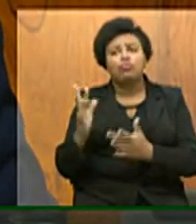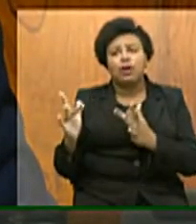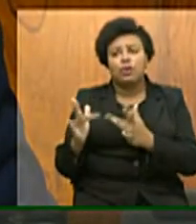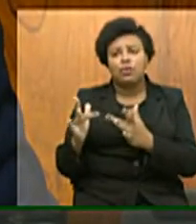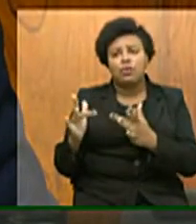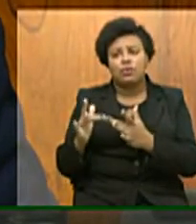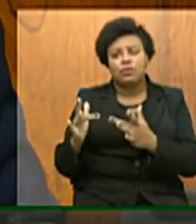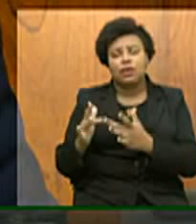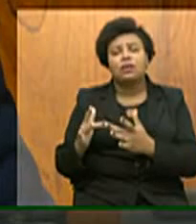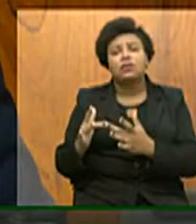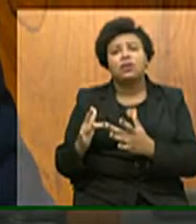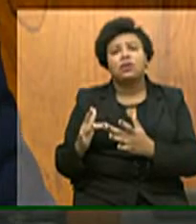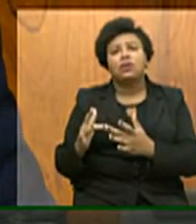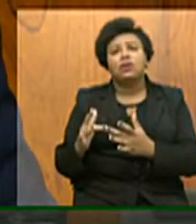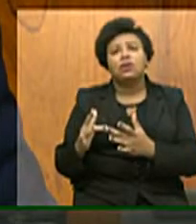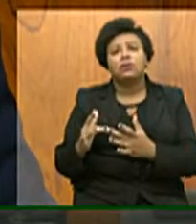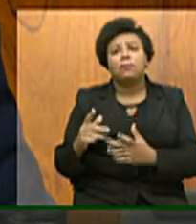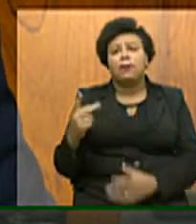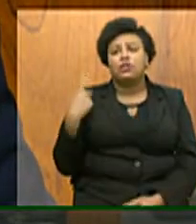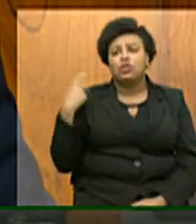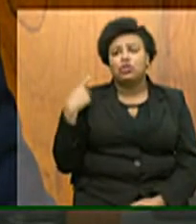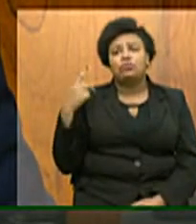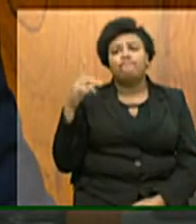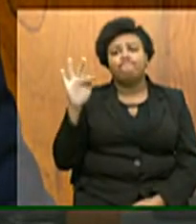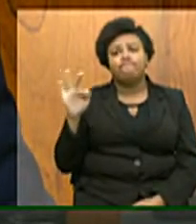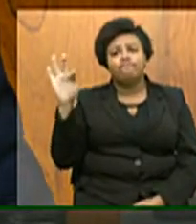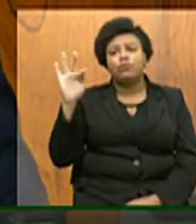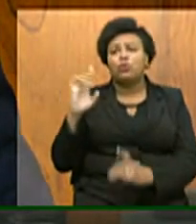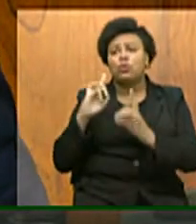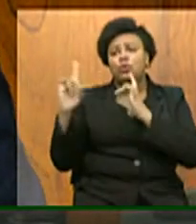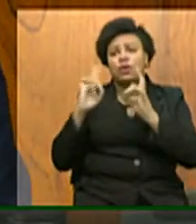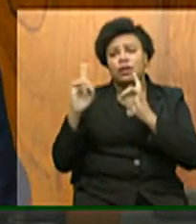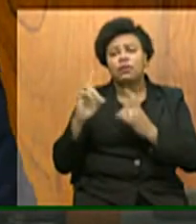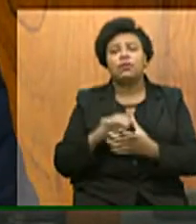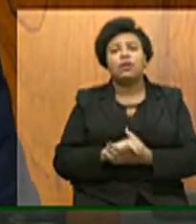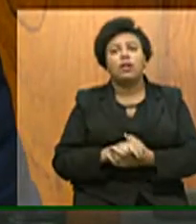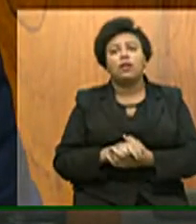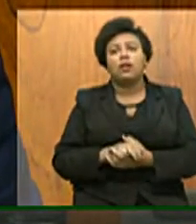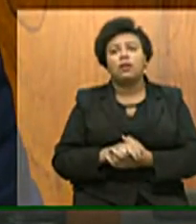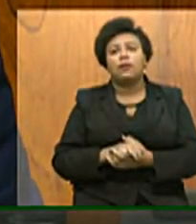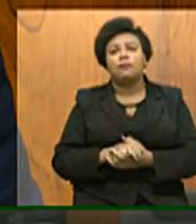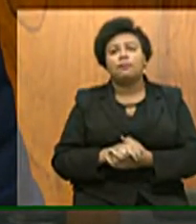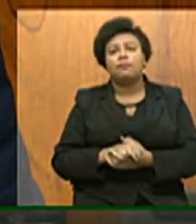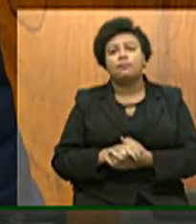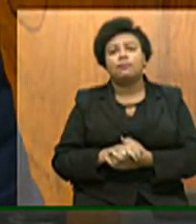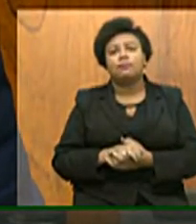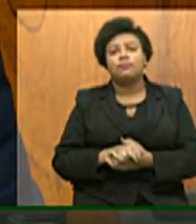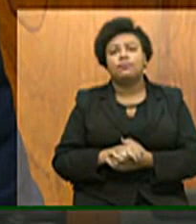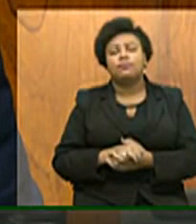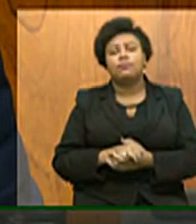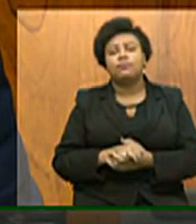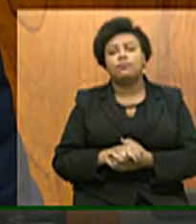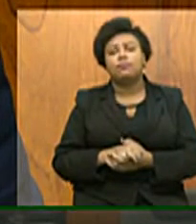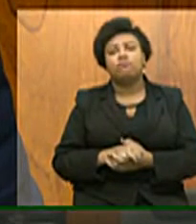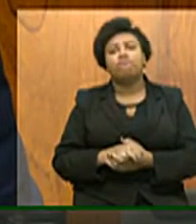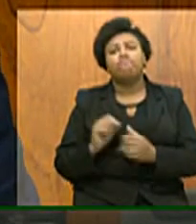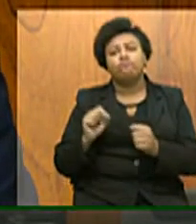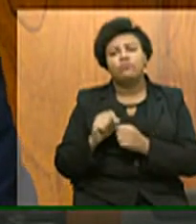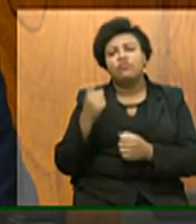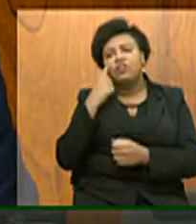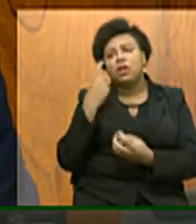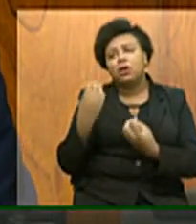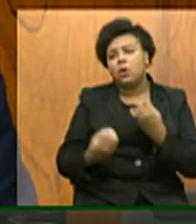com a bancada gaúcha, com o coordenador, enfim, né, no sentido de intensificar e